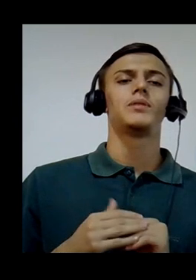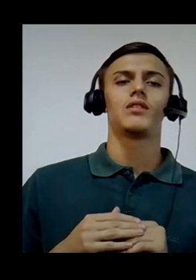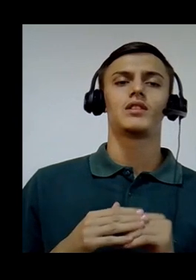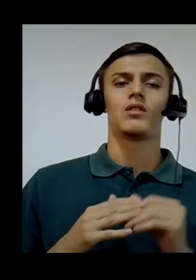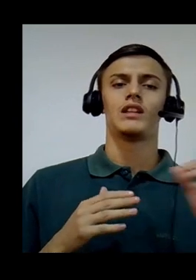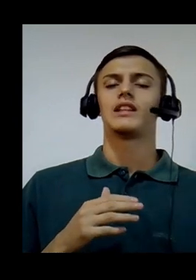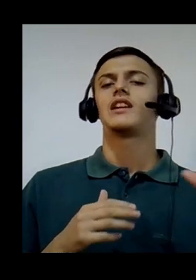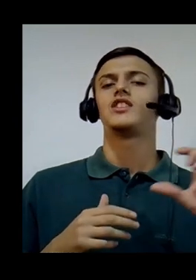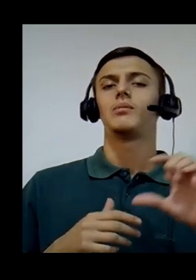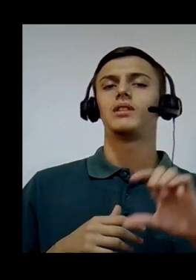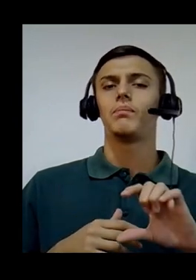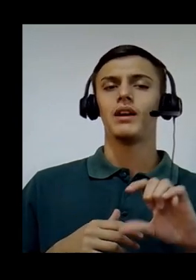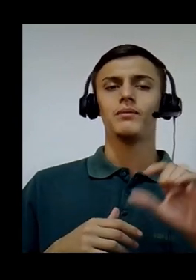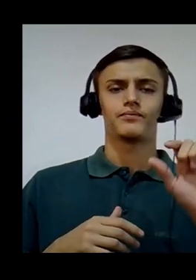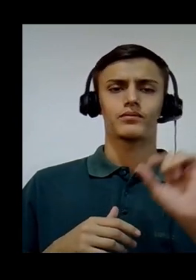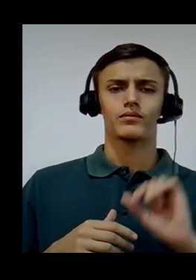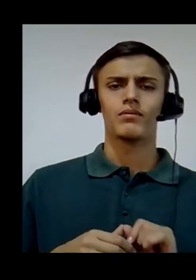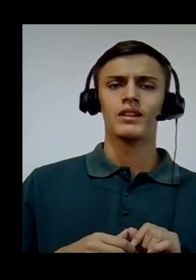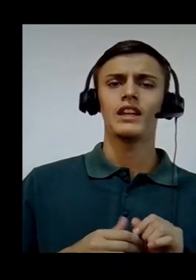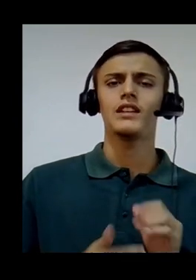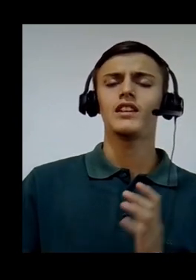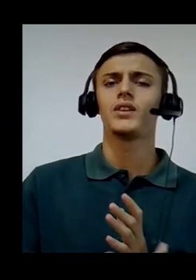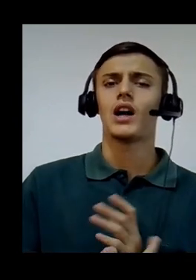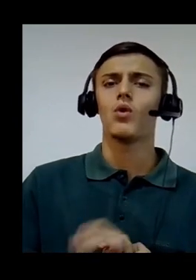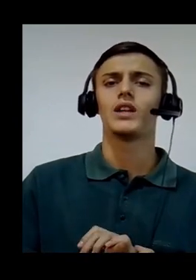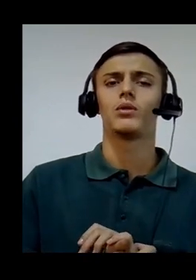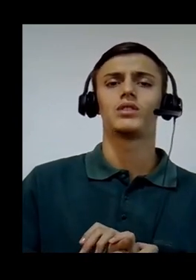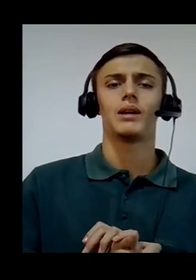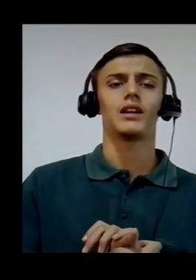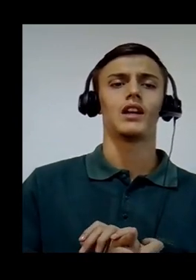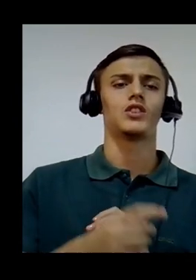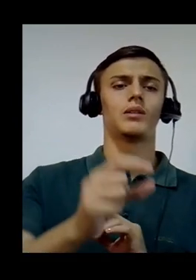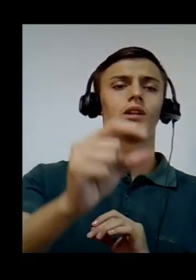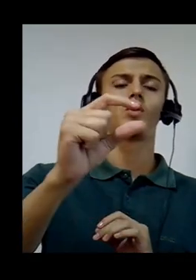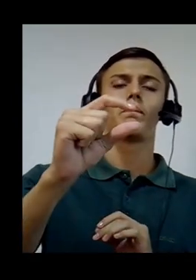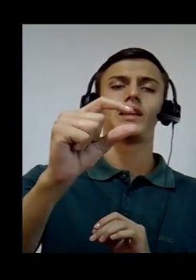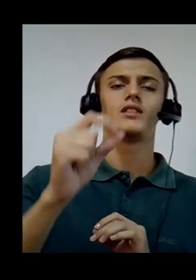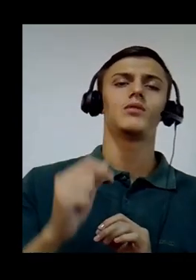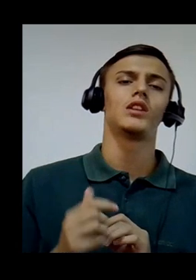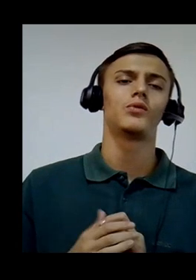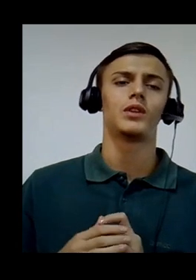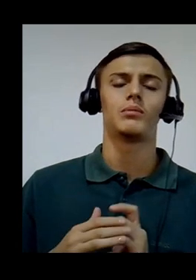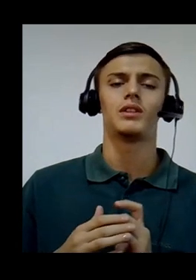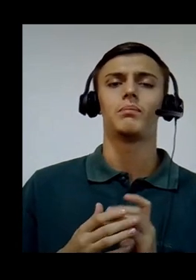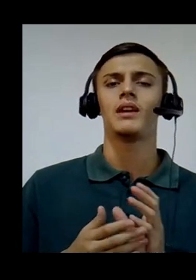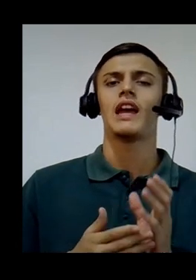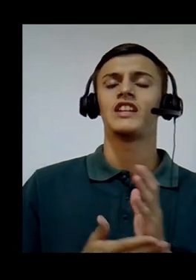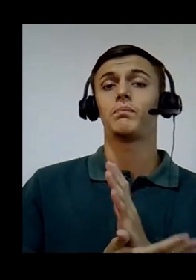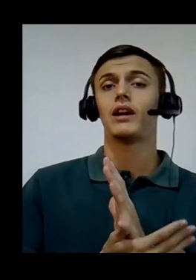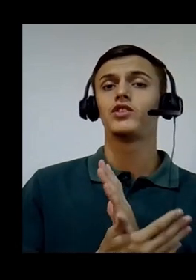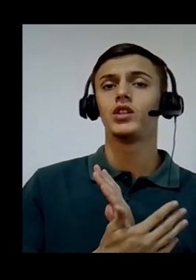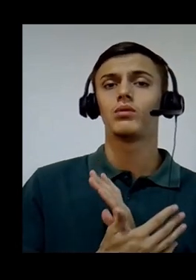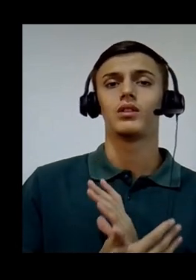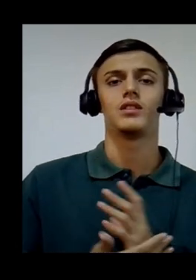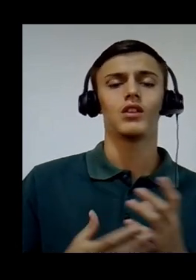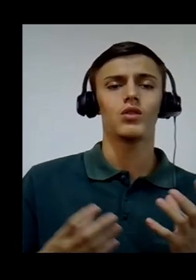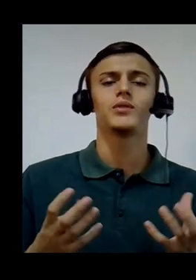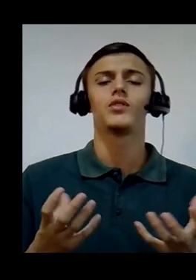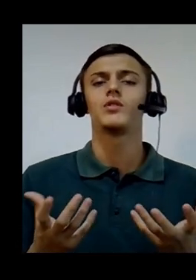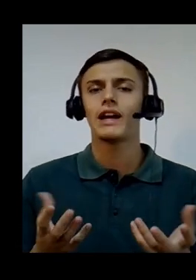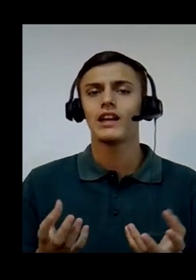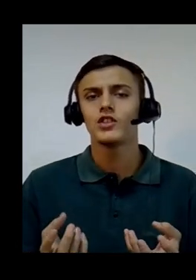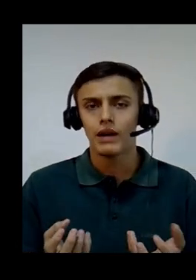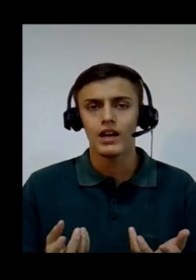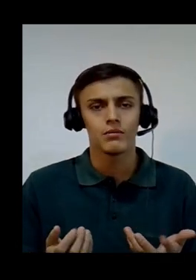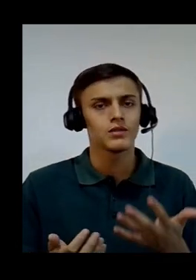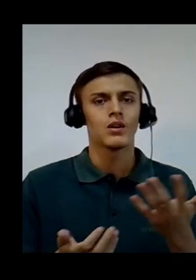Sempre tem uma observação ali nas áreas de MDP, tem que intensificar o cuidado com o trabalho quente. Lembrando que o pezinho ali do final do MDP é de partículas, então é como